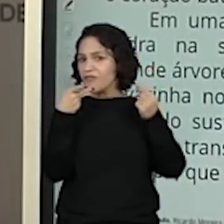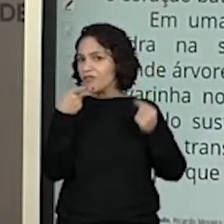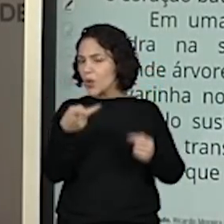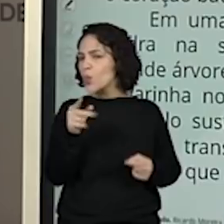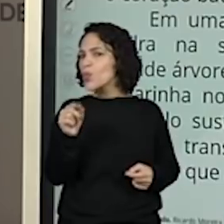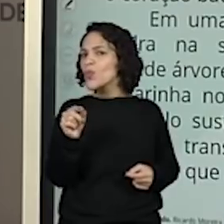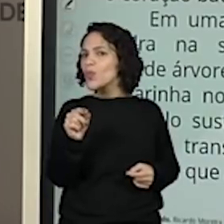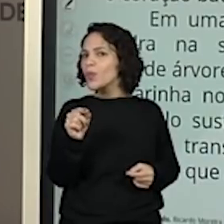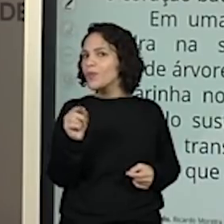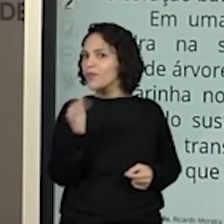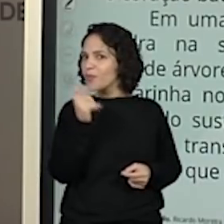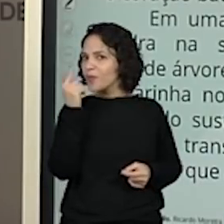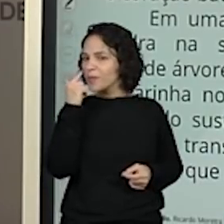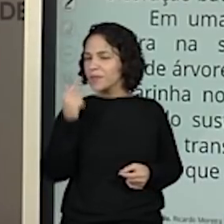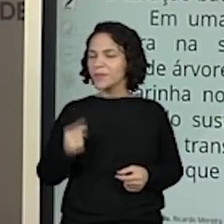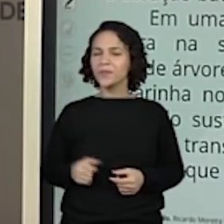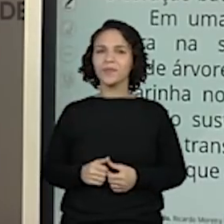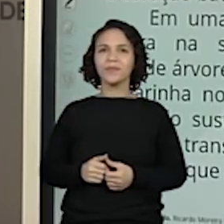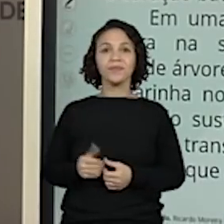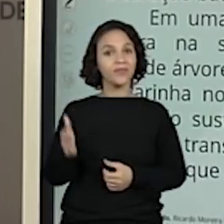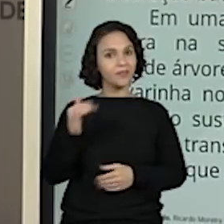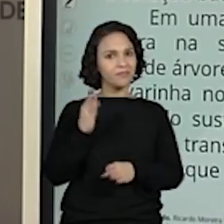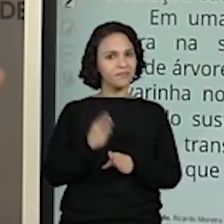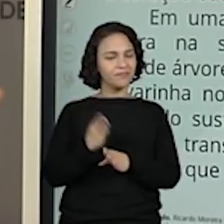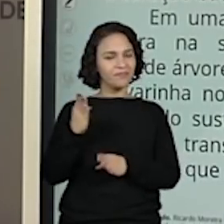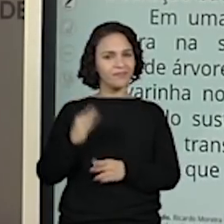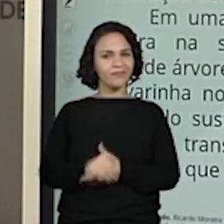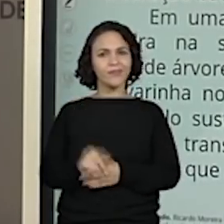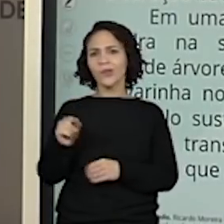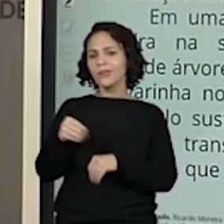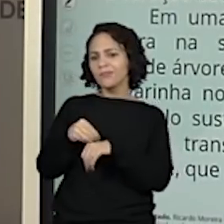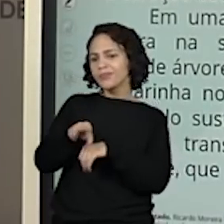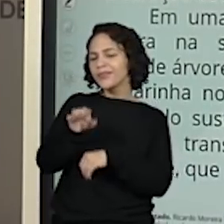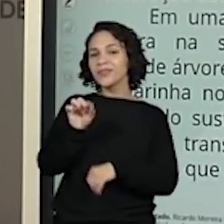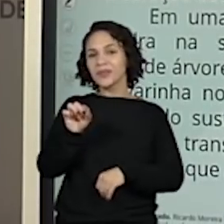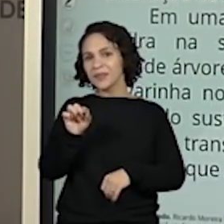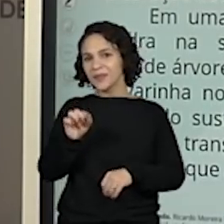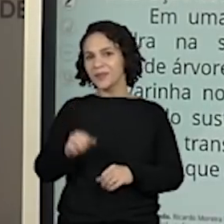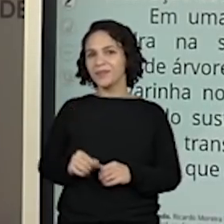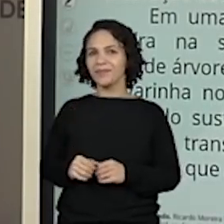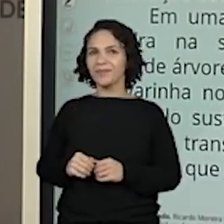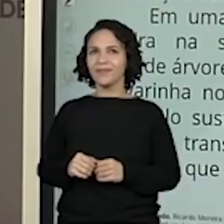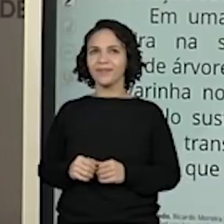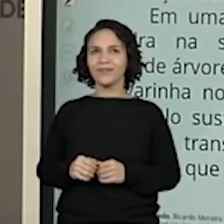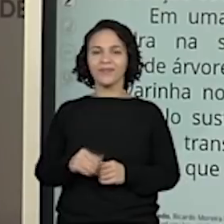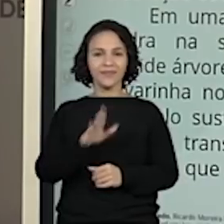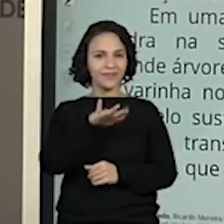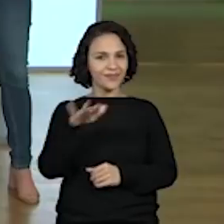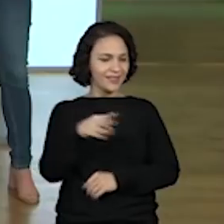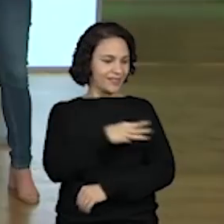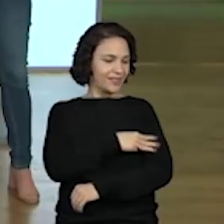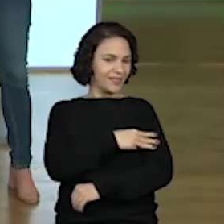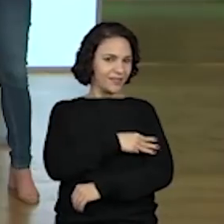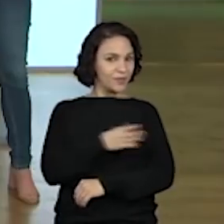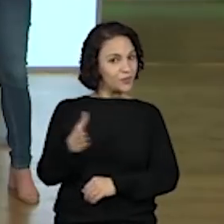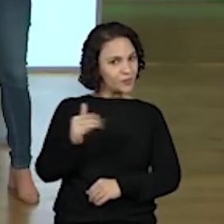Vamos lá? Vamos descobrir qual anúncio foi esse, estudantes do terceiro ano?